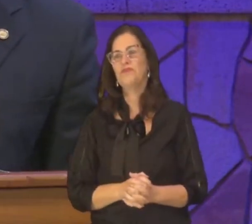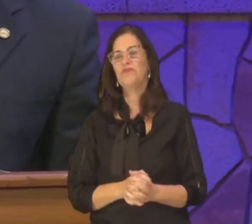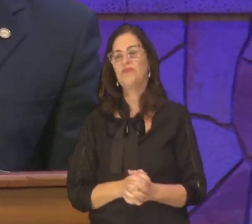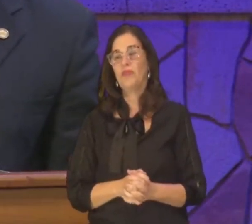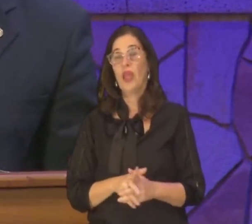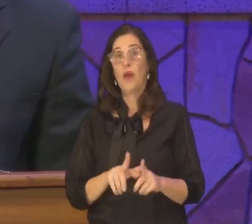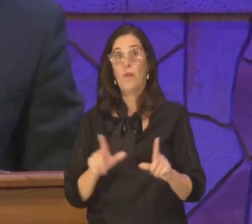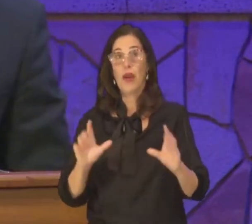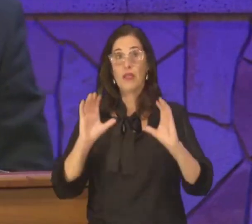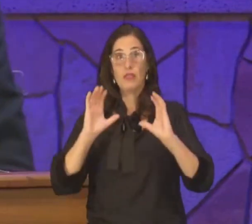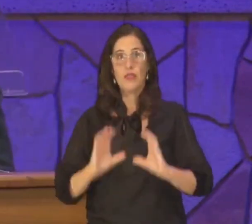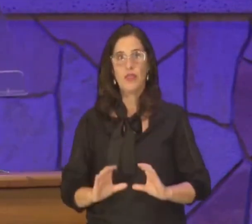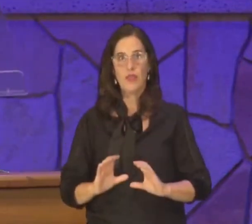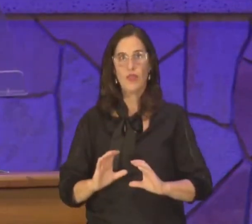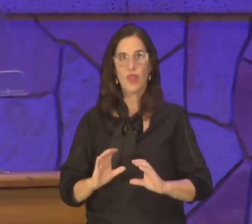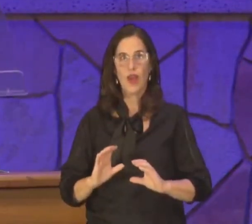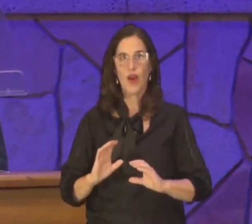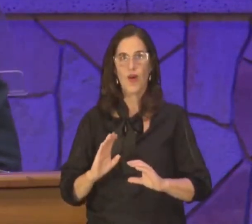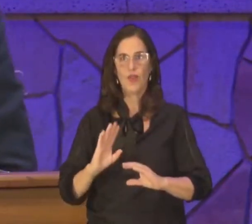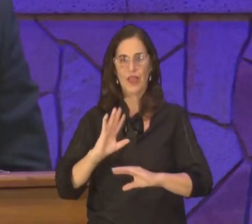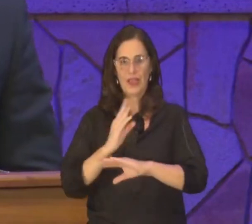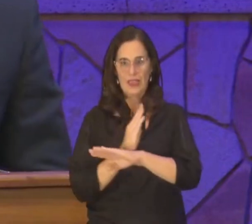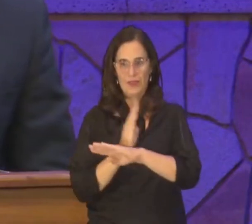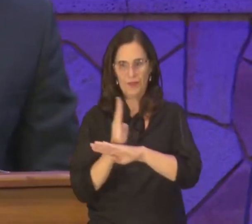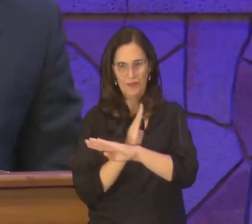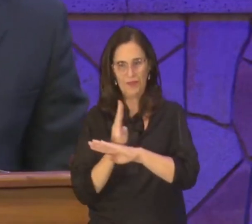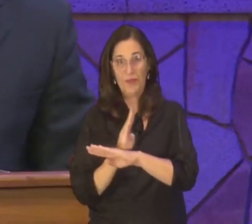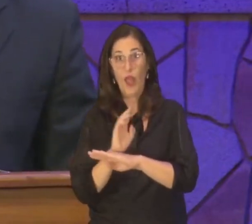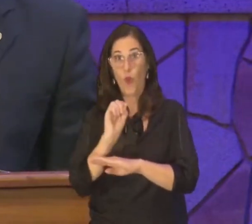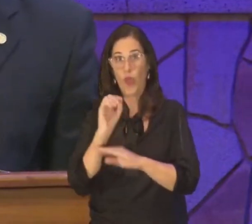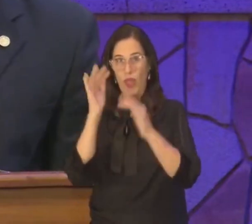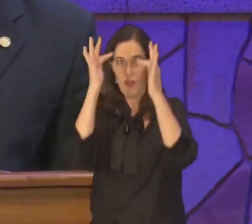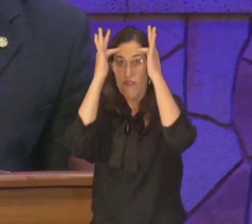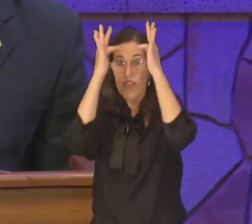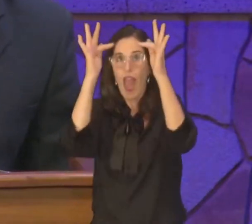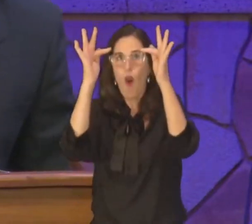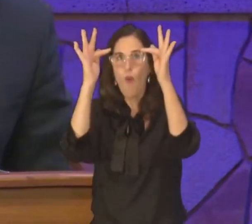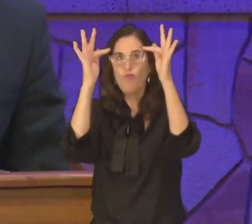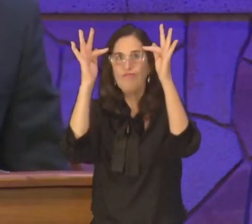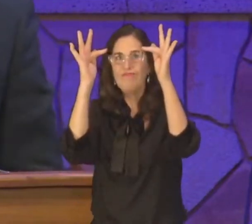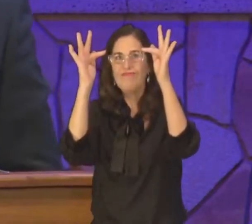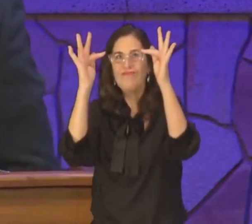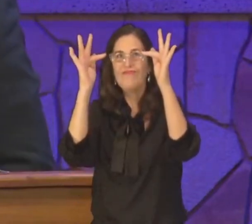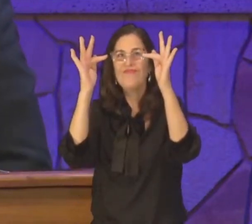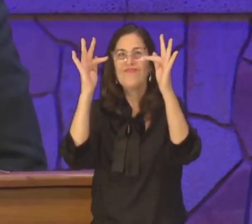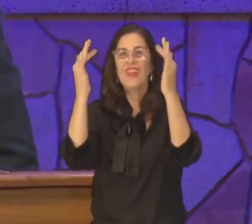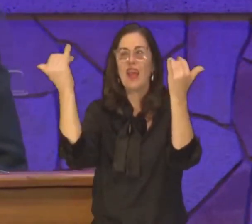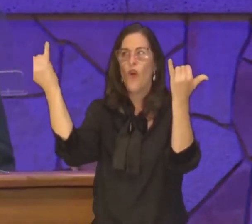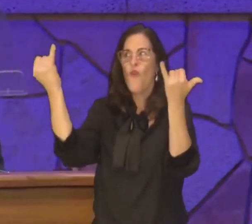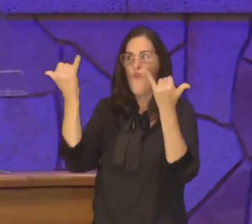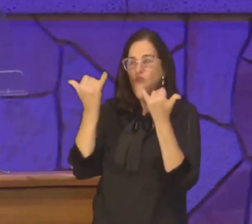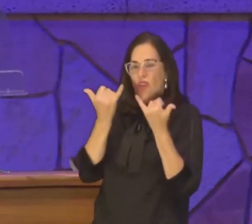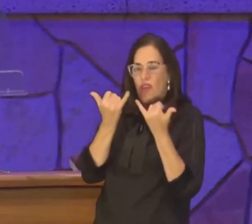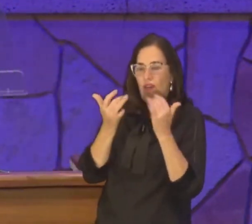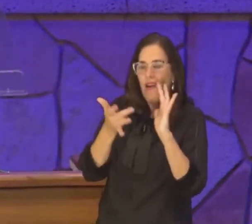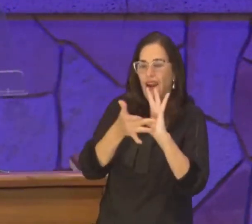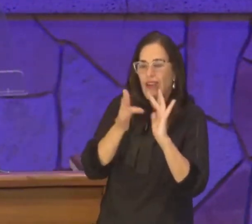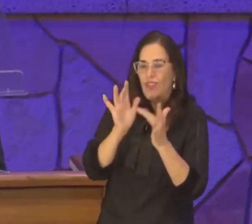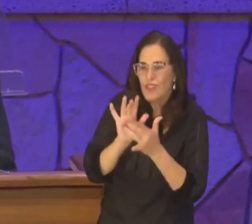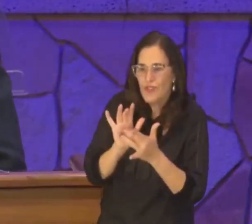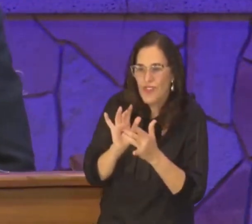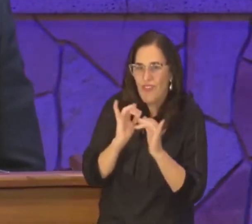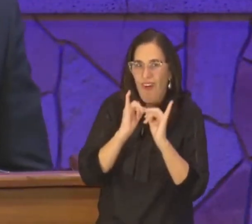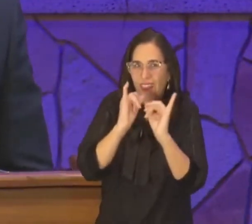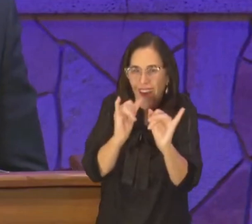Mas os cidadãos de Esmirna, que sabiam o que era ser fiel, eles ouviram esta palavra de Jesus: ser fiel até a